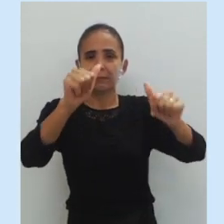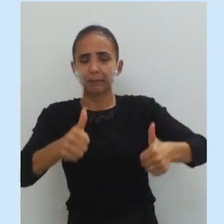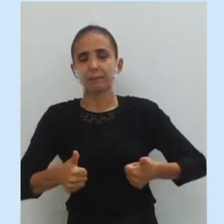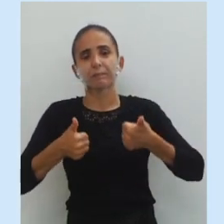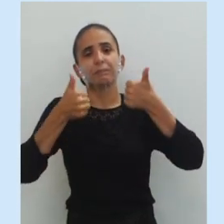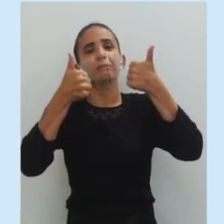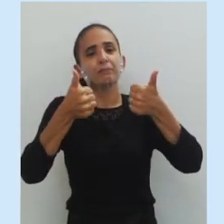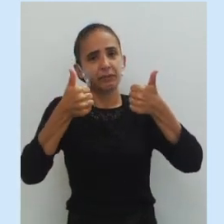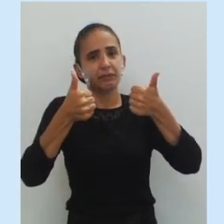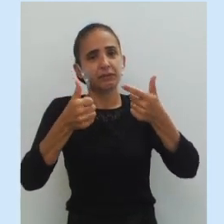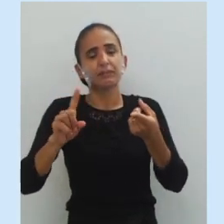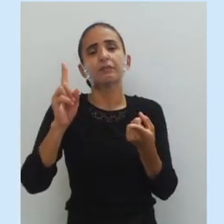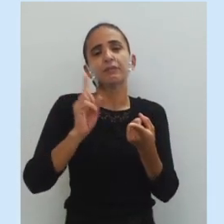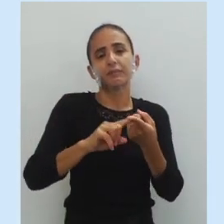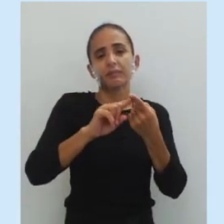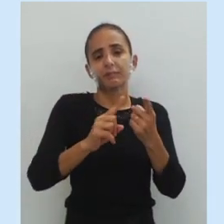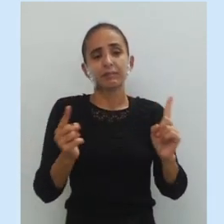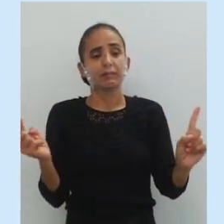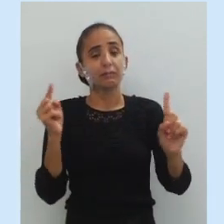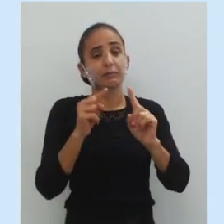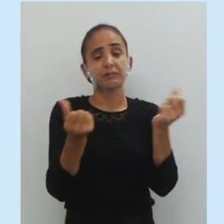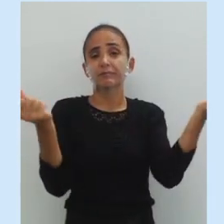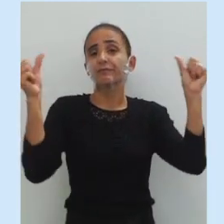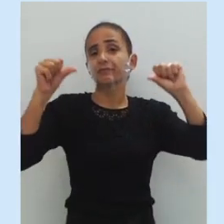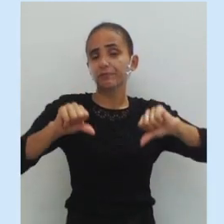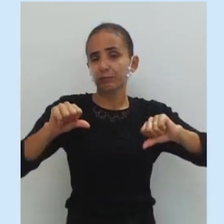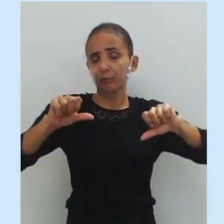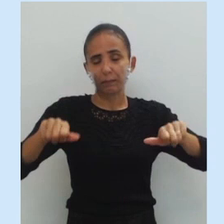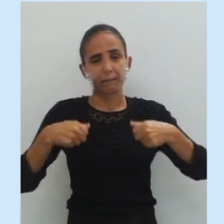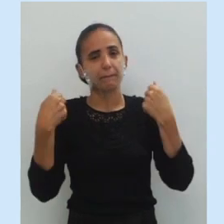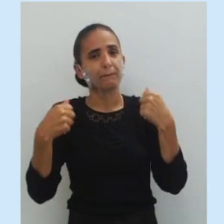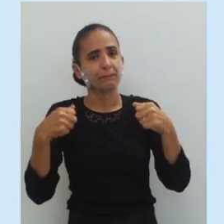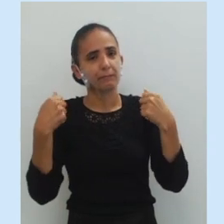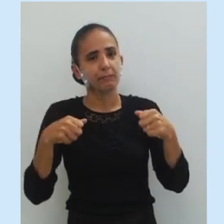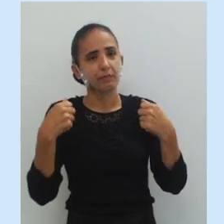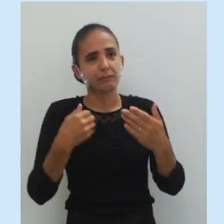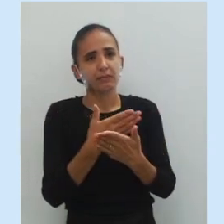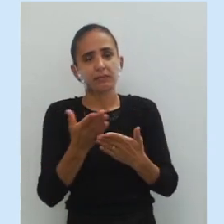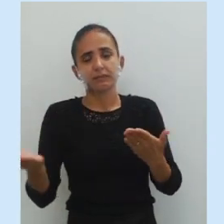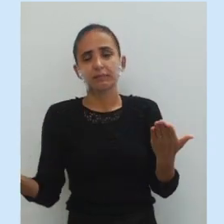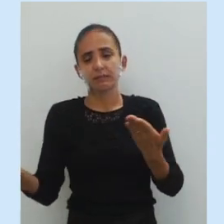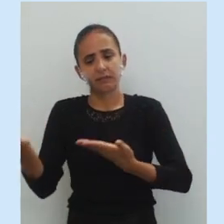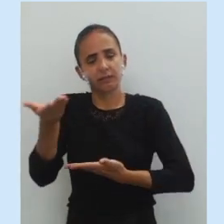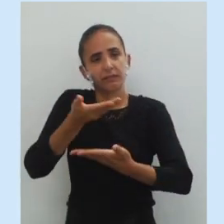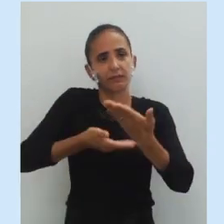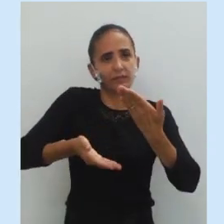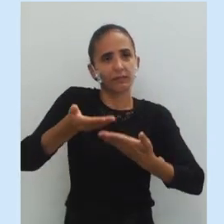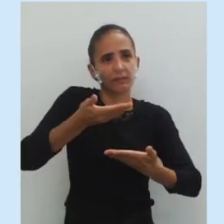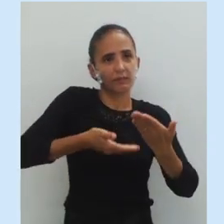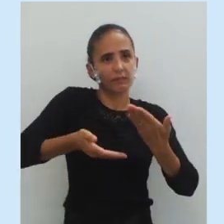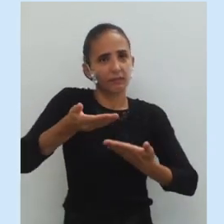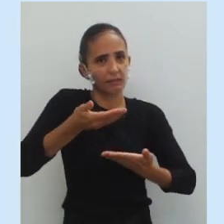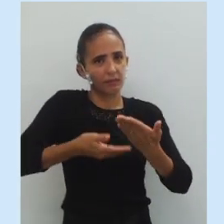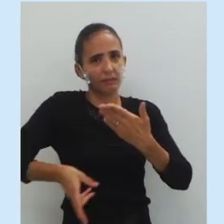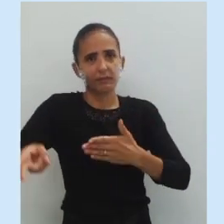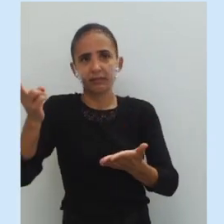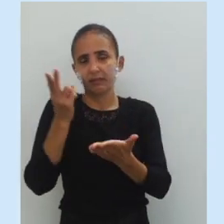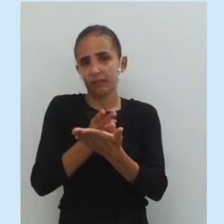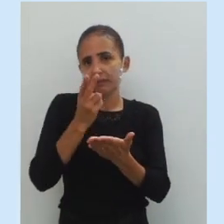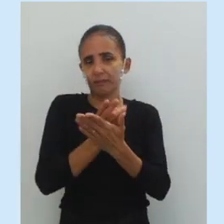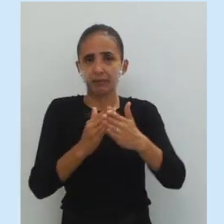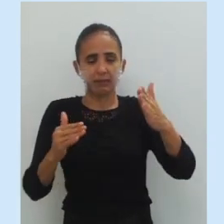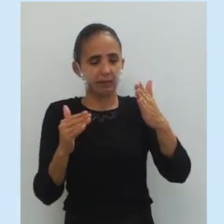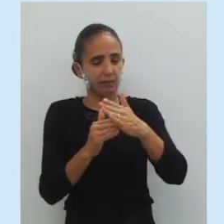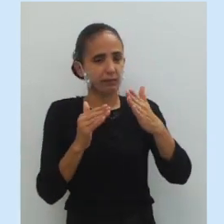e os pontos fortes. E para isso é necessário ter bastante amizade. Outras barreiras em relação à questão